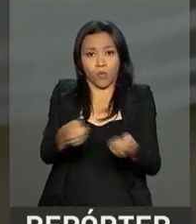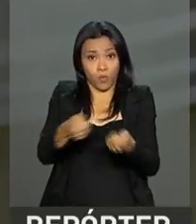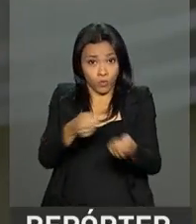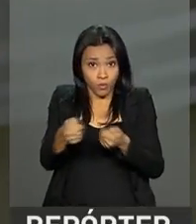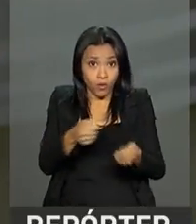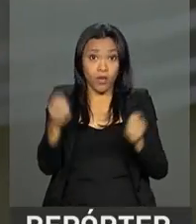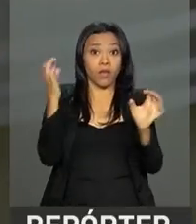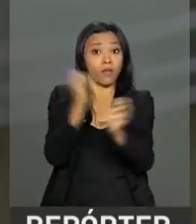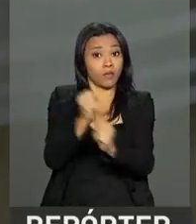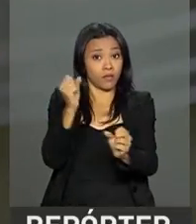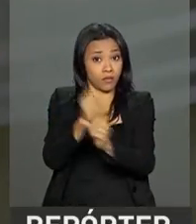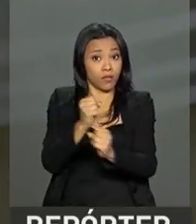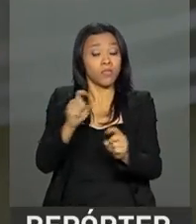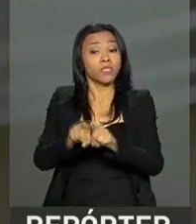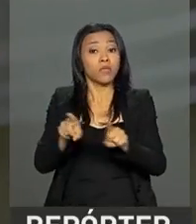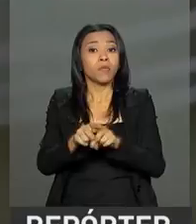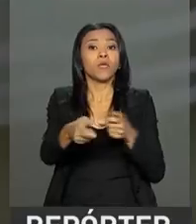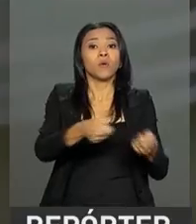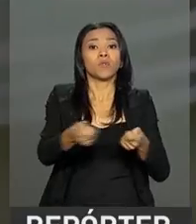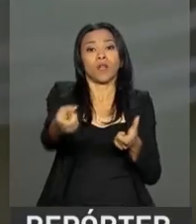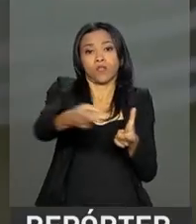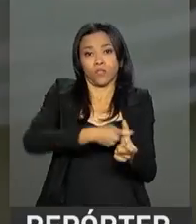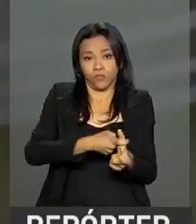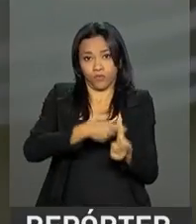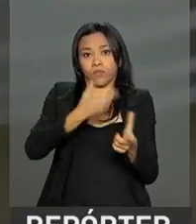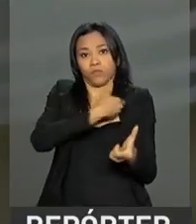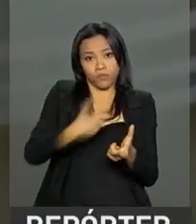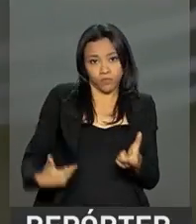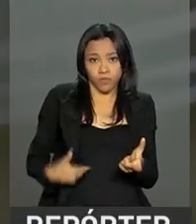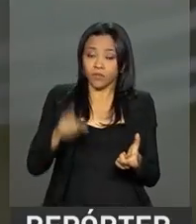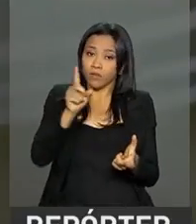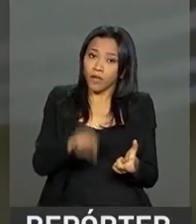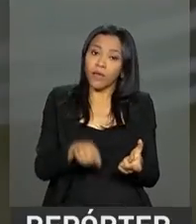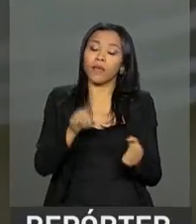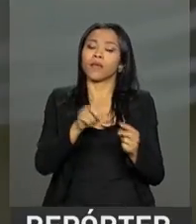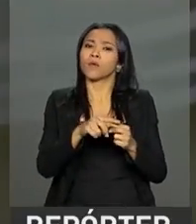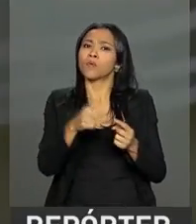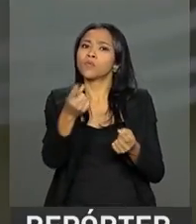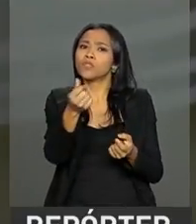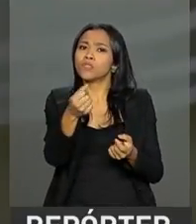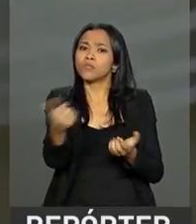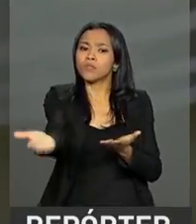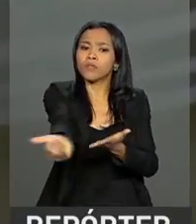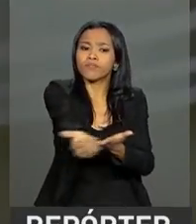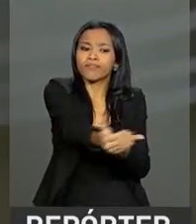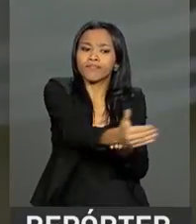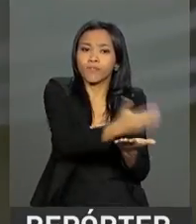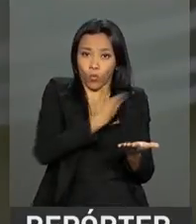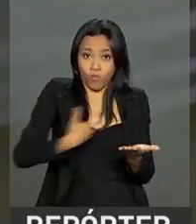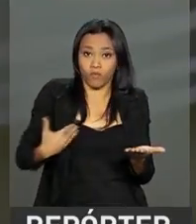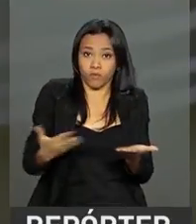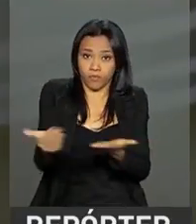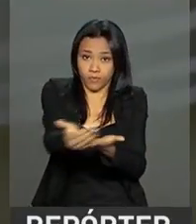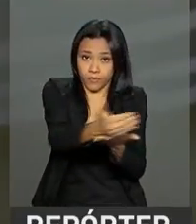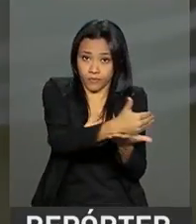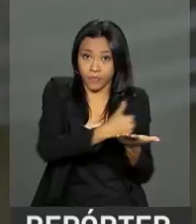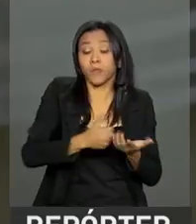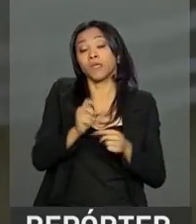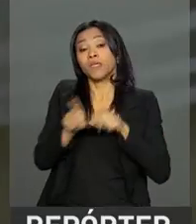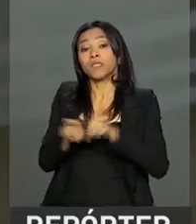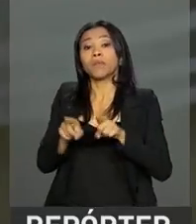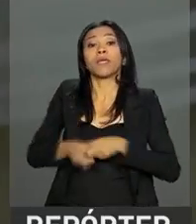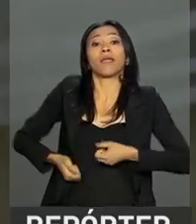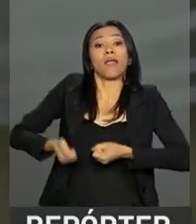sob controle essa meta é o resultado da diferença entre o que o governo espera arrecadar e o que pretende gastar dentro